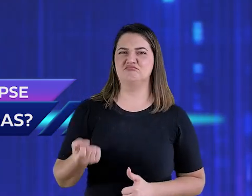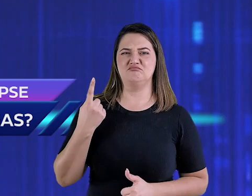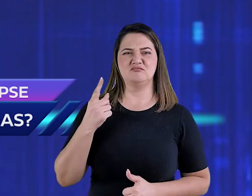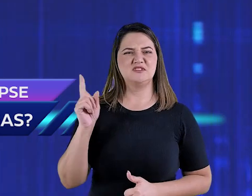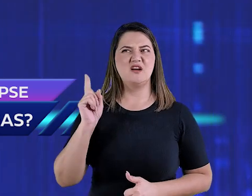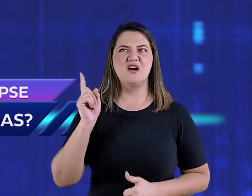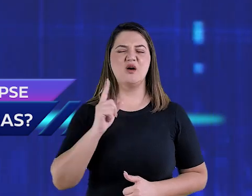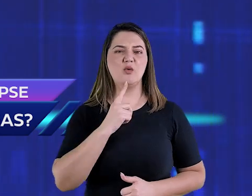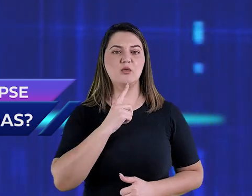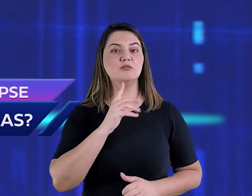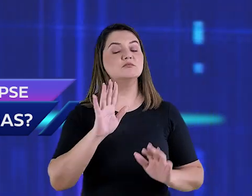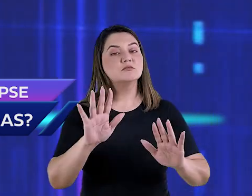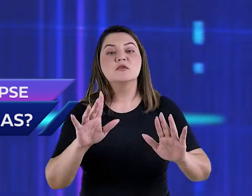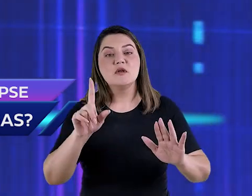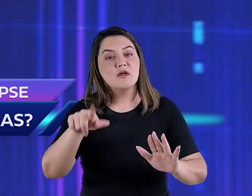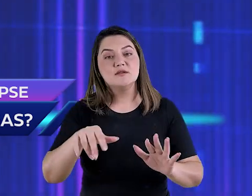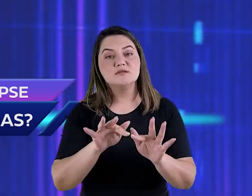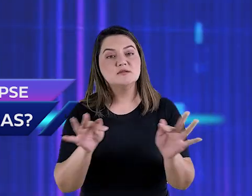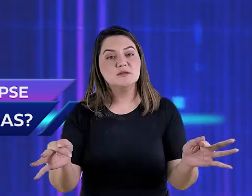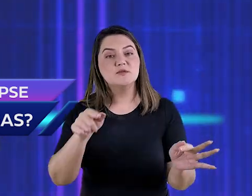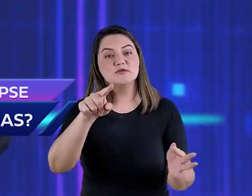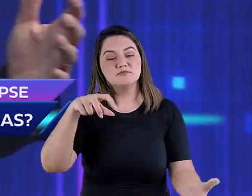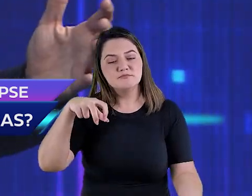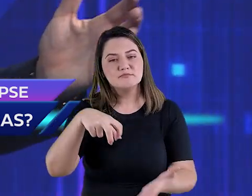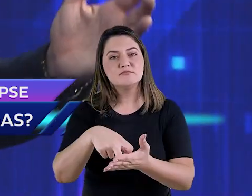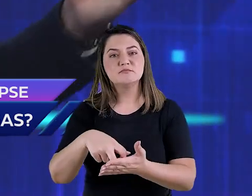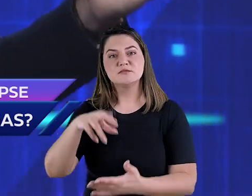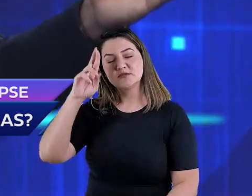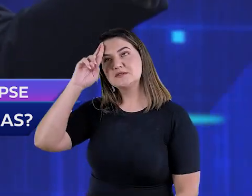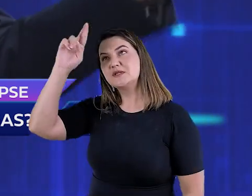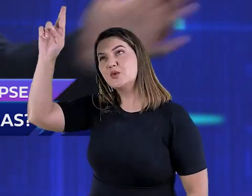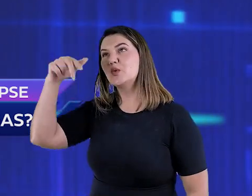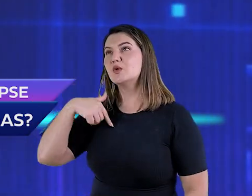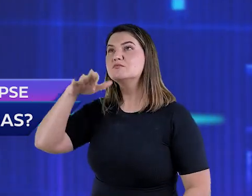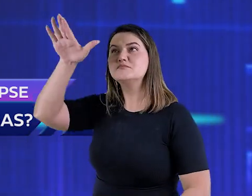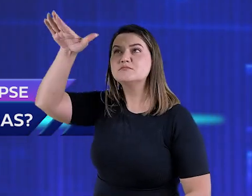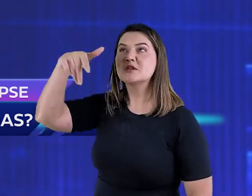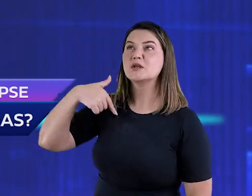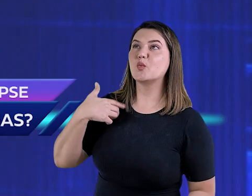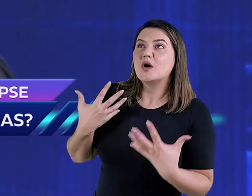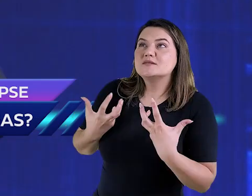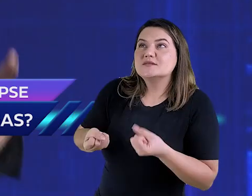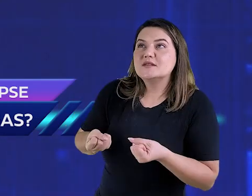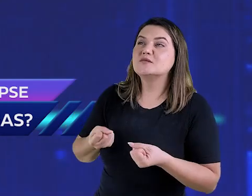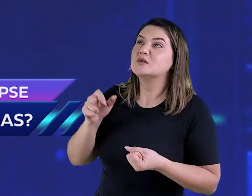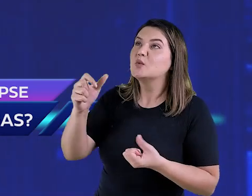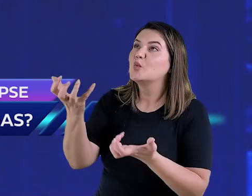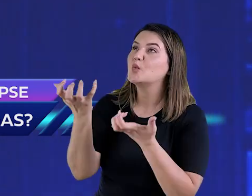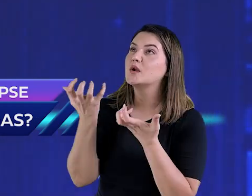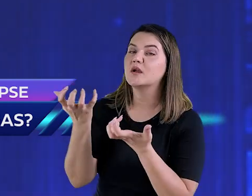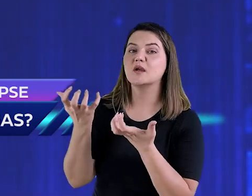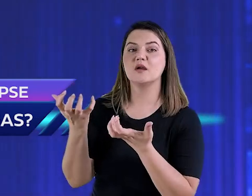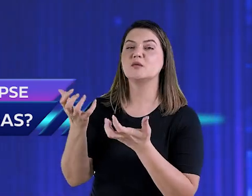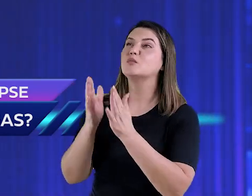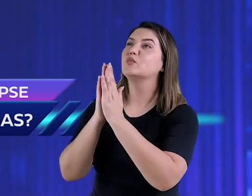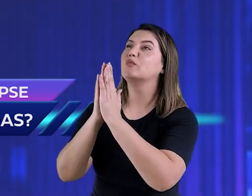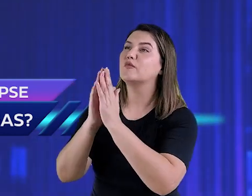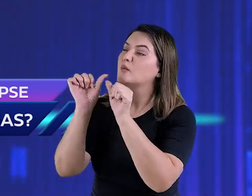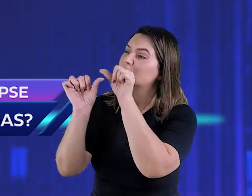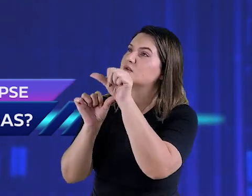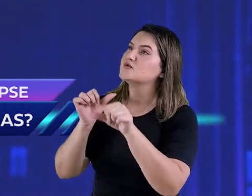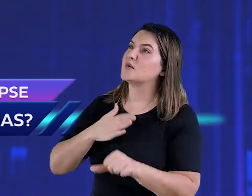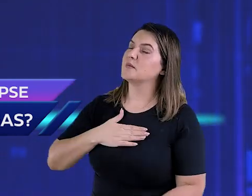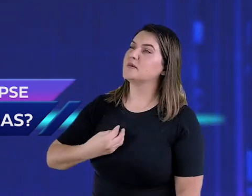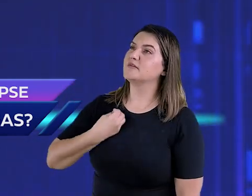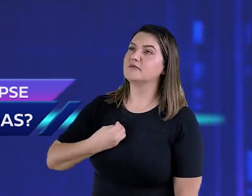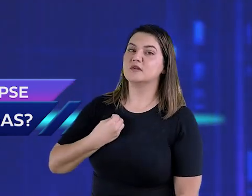Ele. É colocar-se de joelhos aí onde você está. É dizer a Ele, Senhor, eu aceito. Senhor, eu quero. Senhor, por favor,